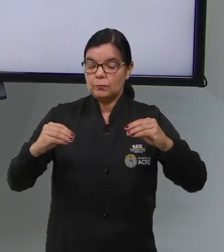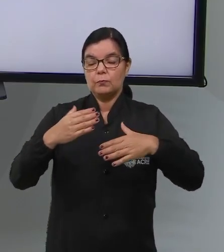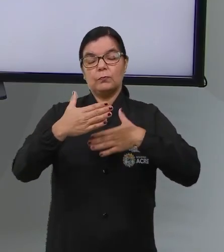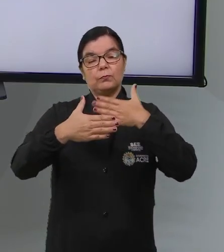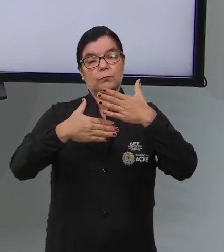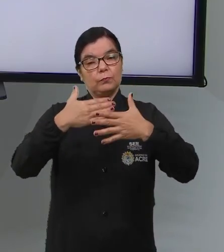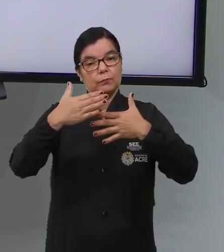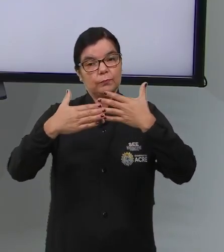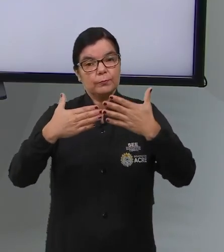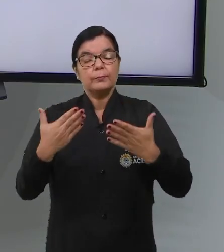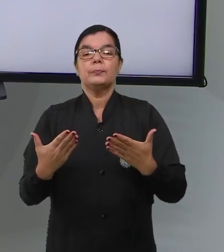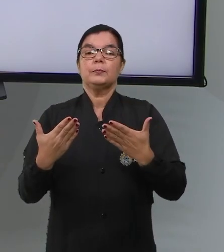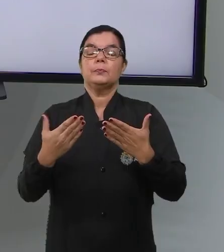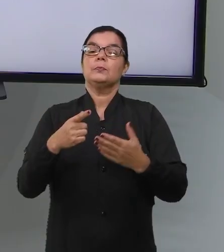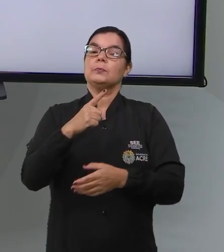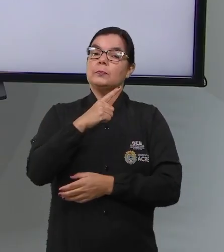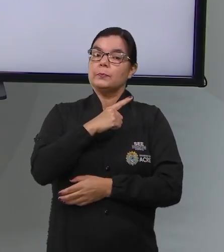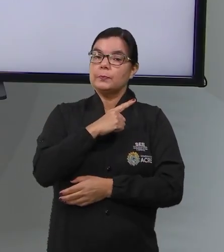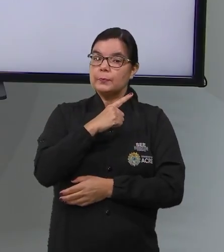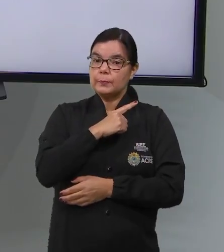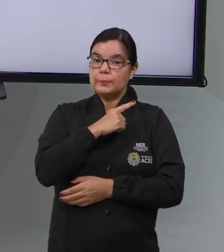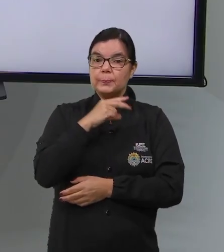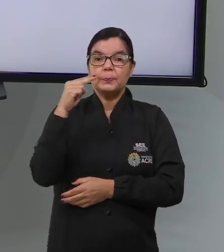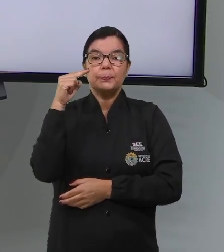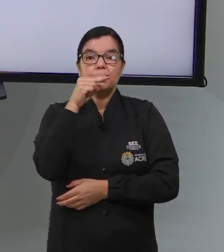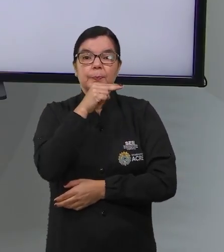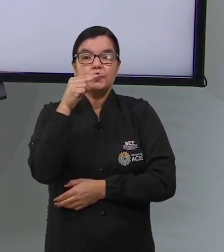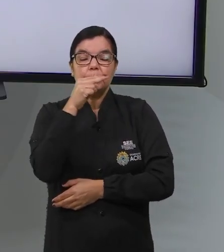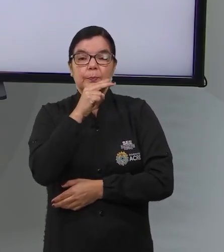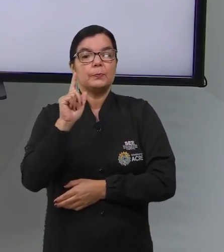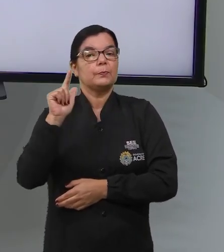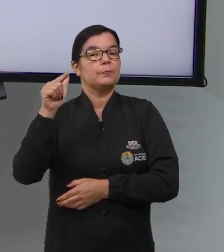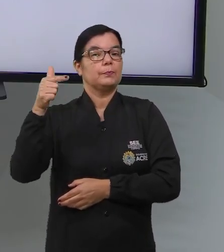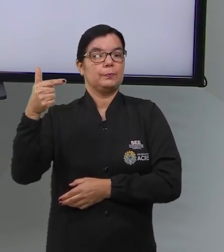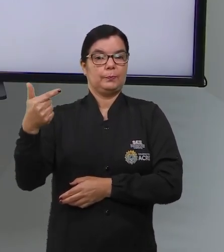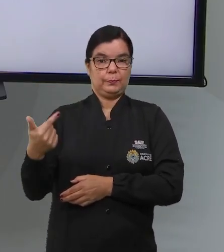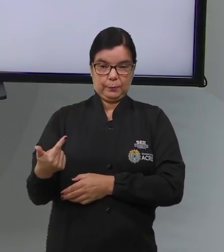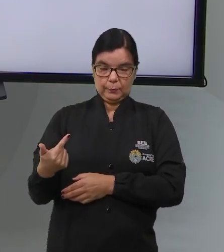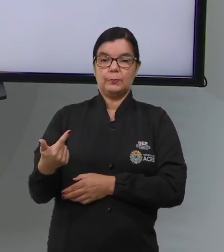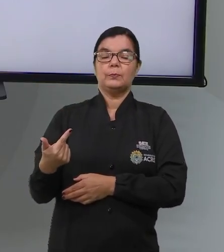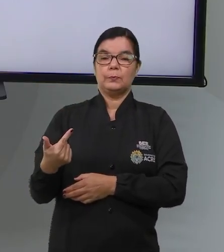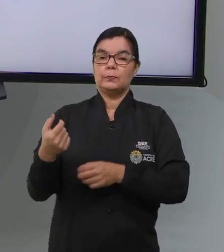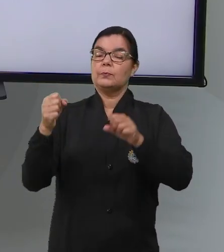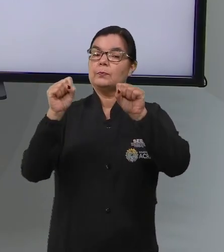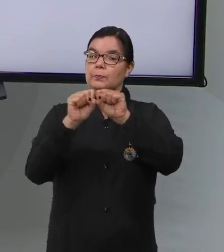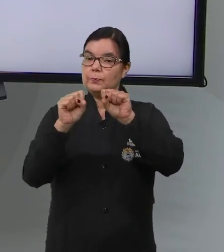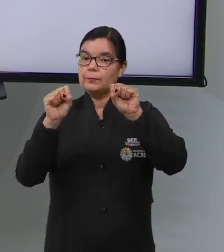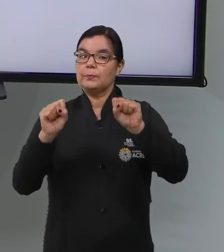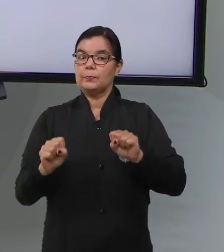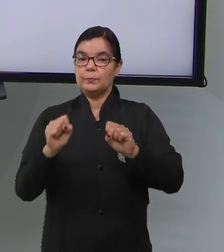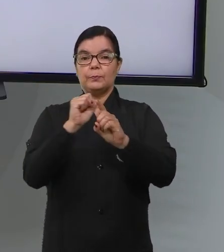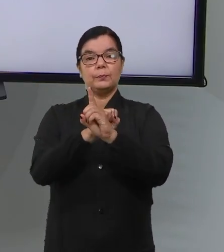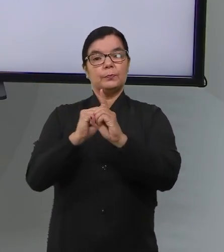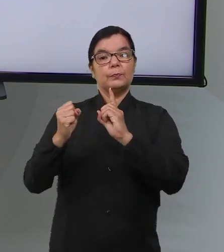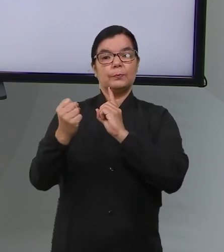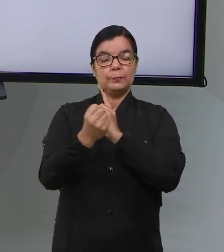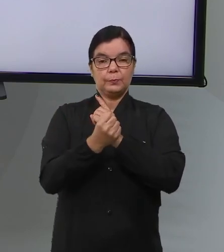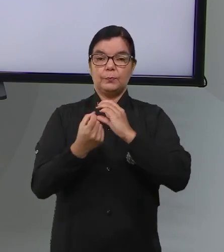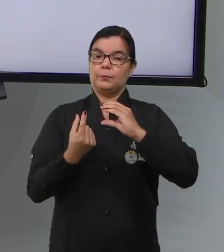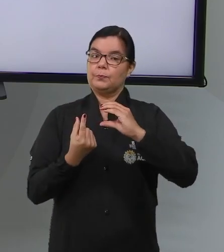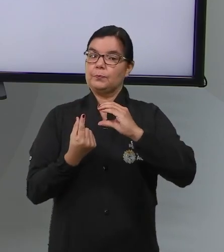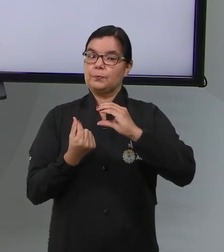do tempo e nós tivemos a emergência de uma outra sistemática social, no caso o